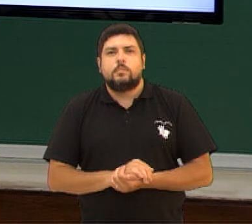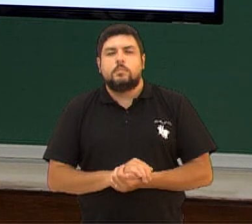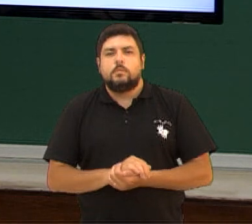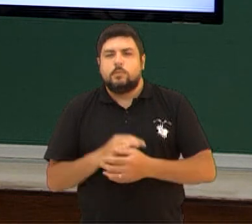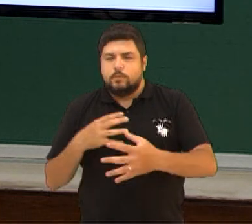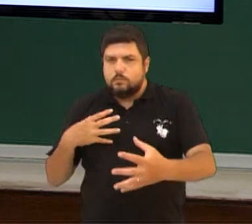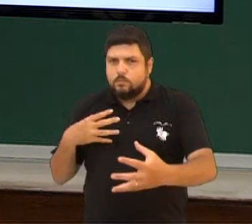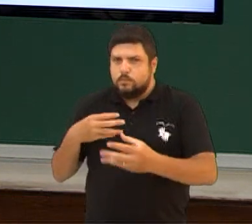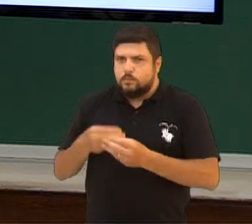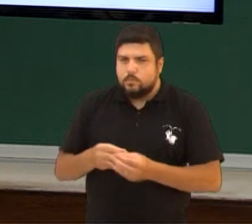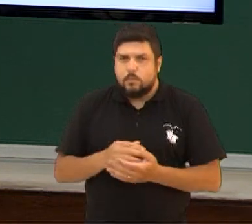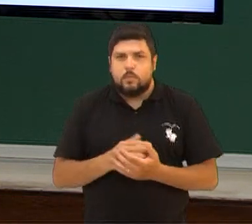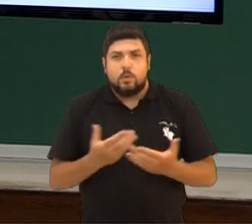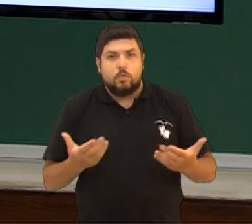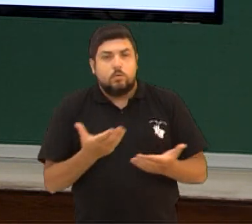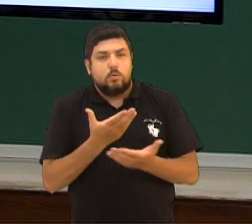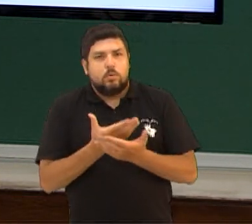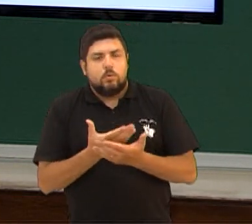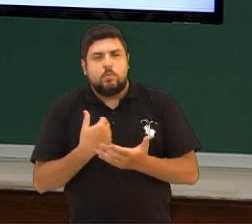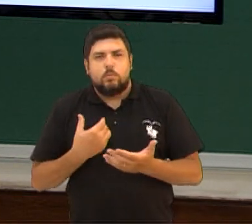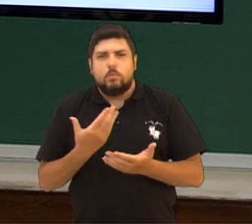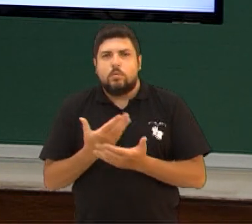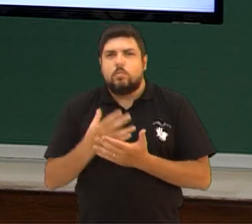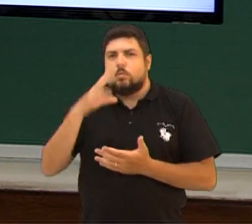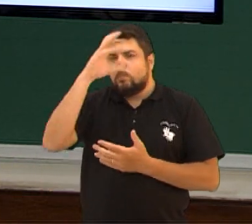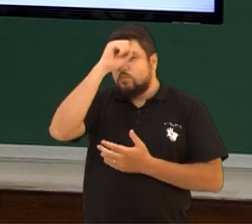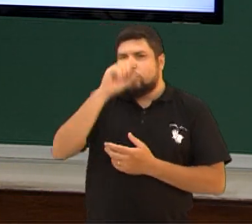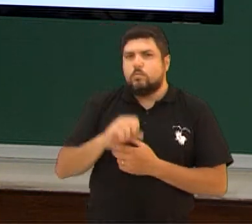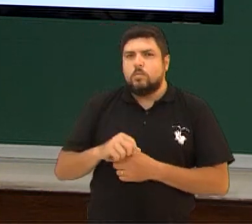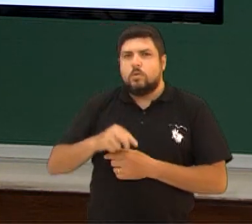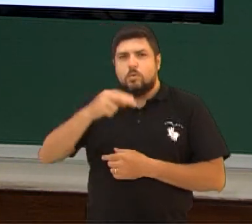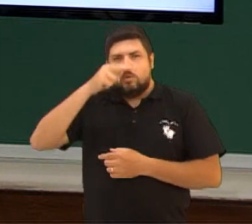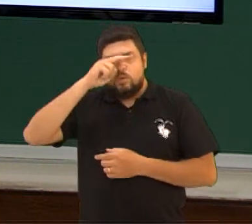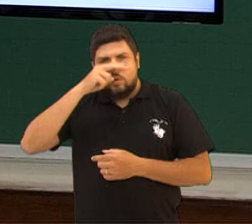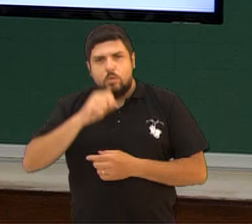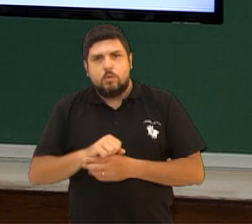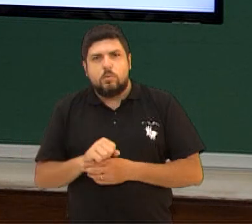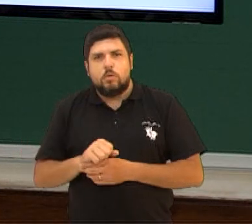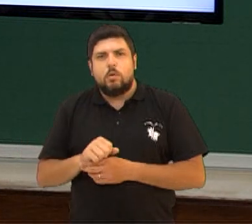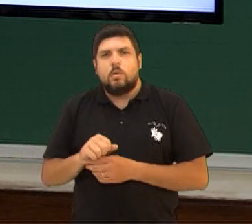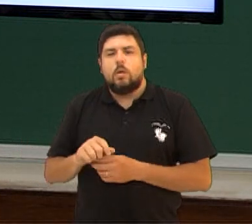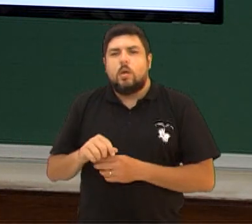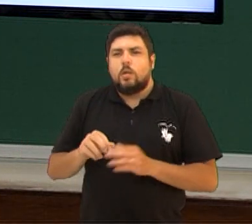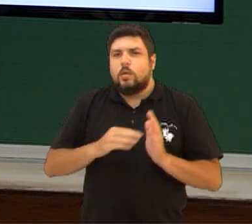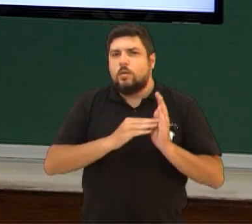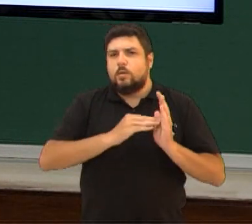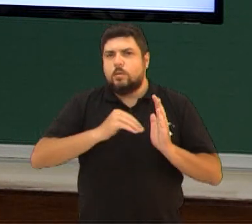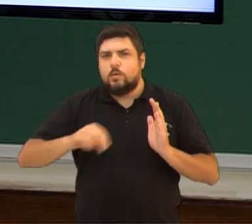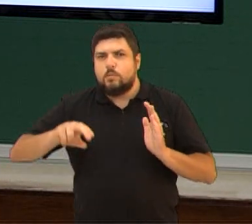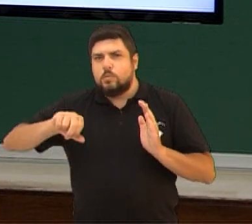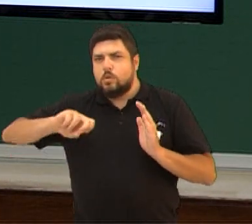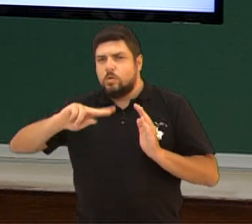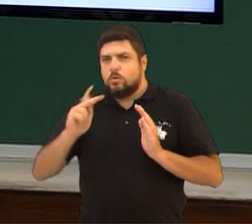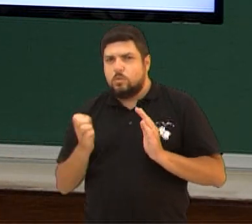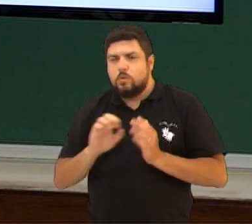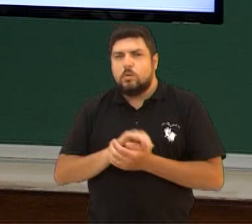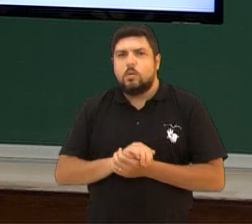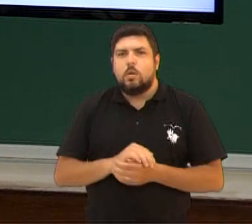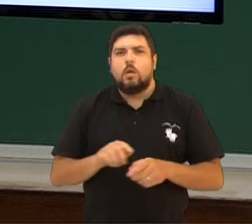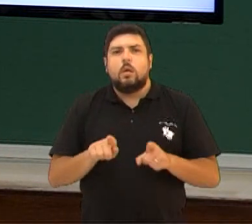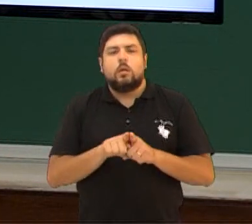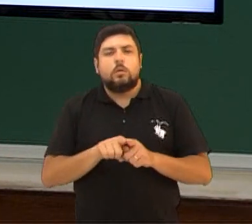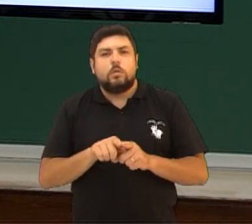Resumindo, na aula de hoje, estudamos Hegel, Schiller e Educação Estética, a estética de Nietzsche, Adorno e a